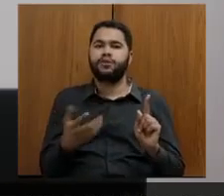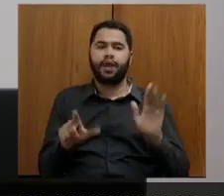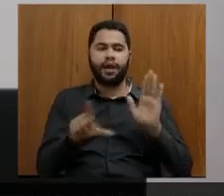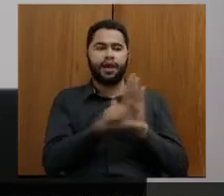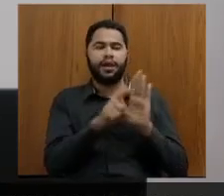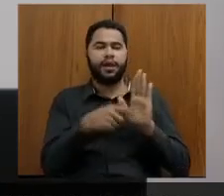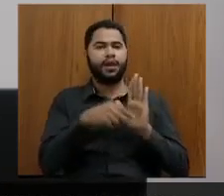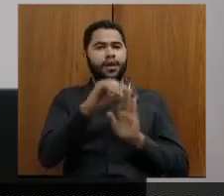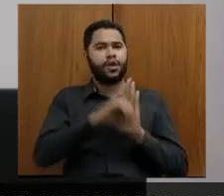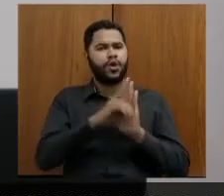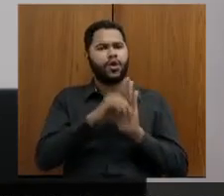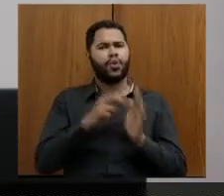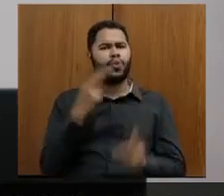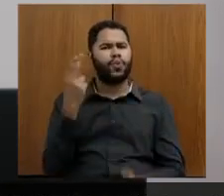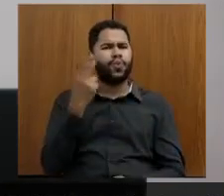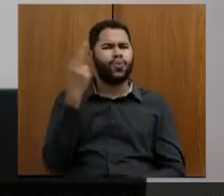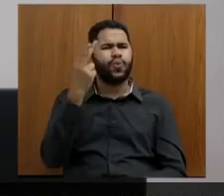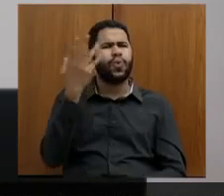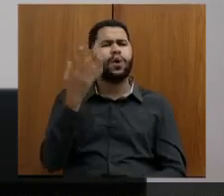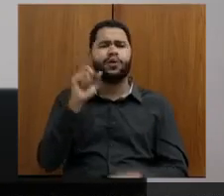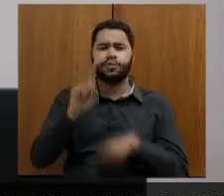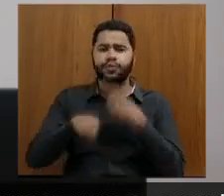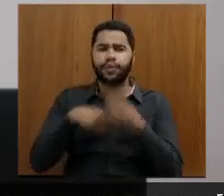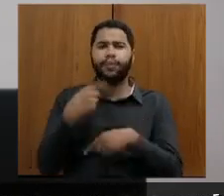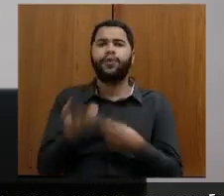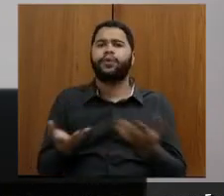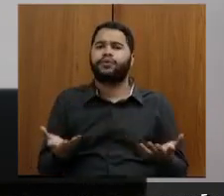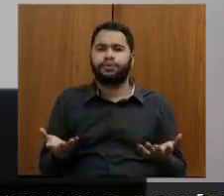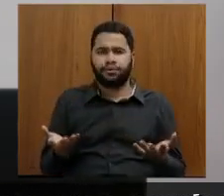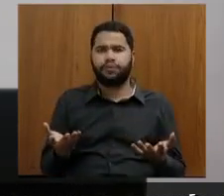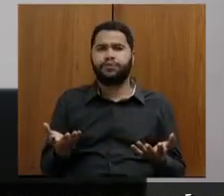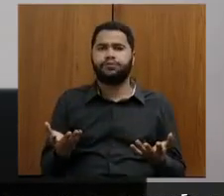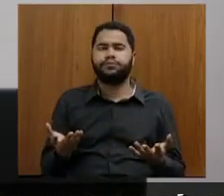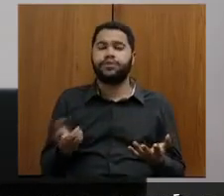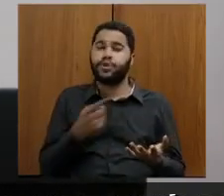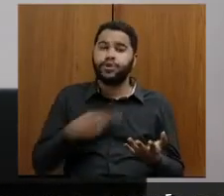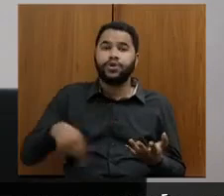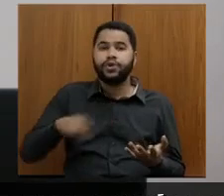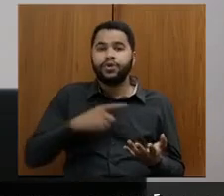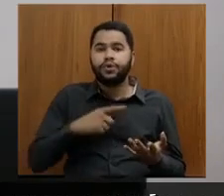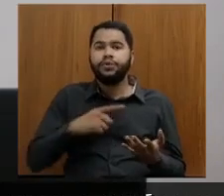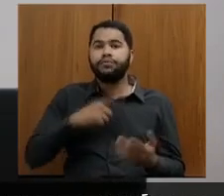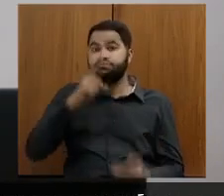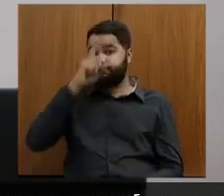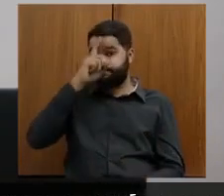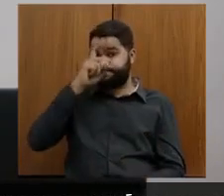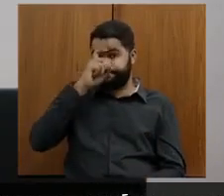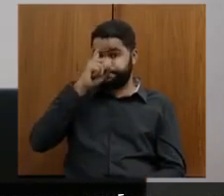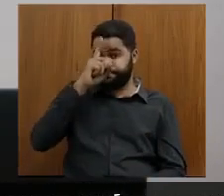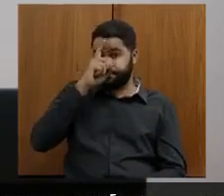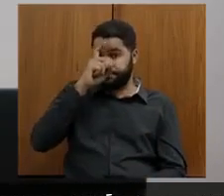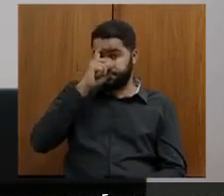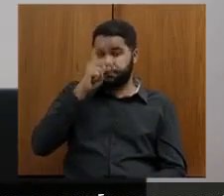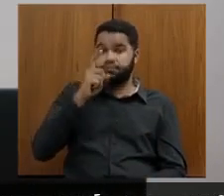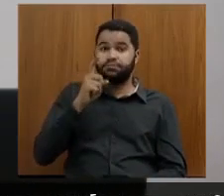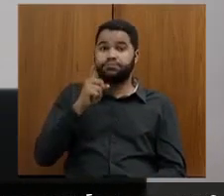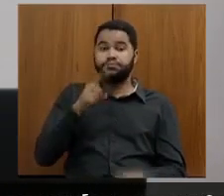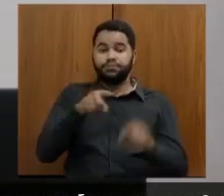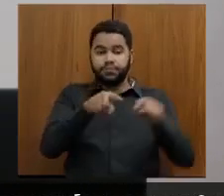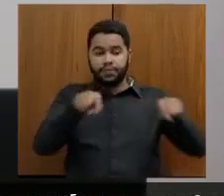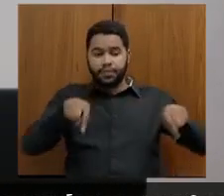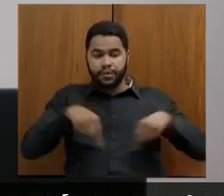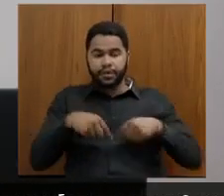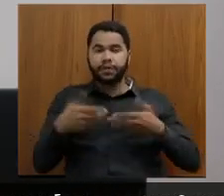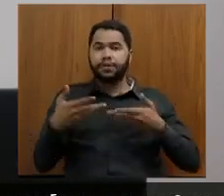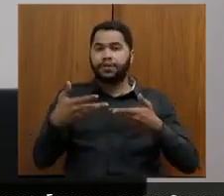é muito grave daqui a pouco bom nós teremos hospitais clínicas